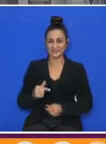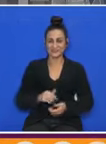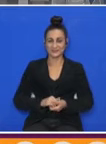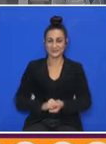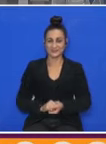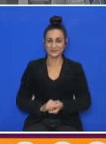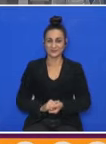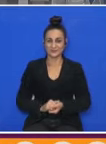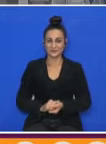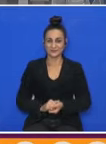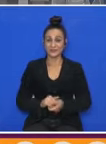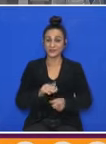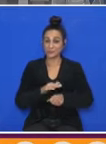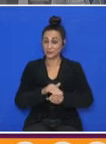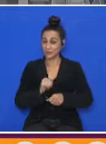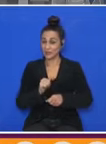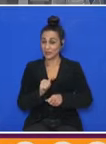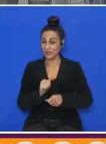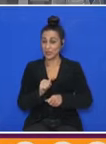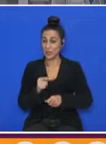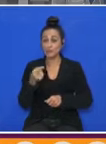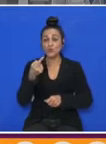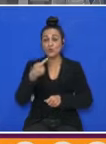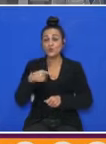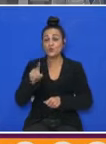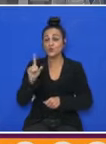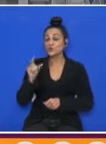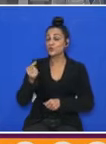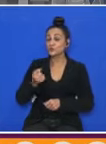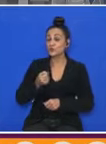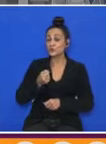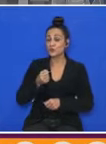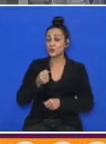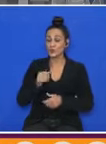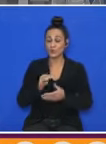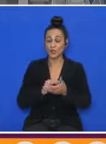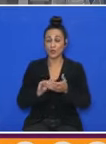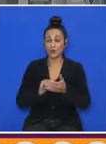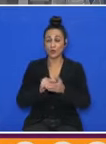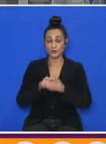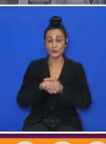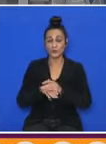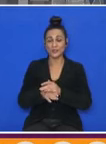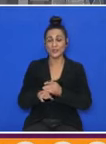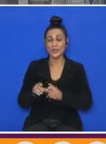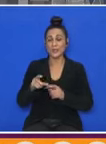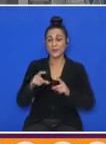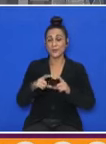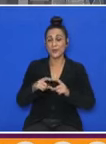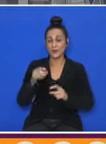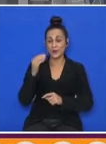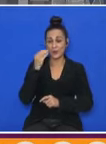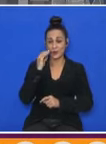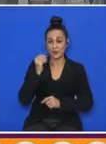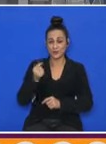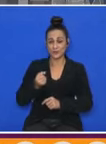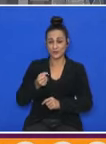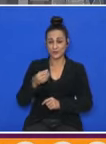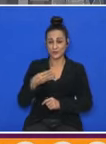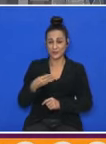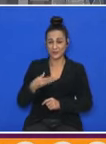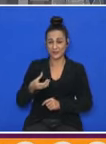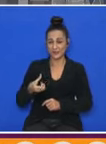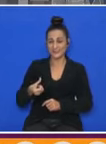67. Vamos chamar o 20º e último número da Lotomania. Bola rosa, número